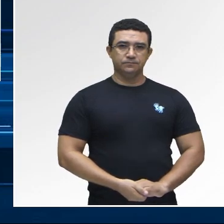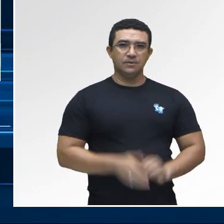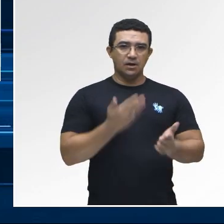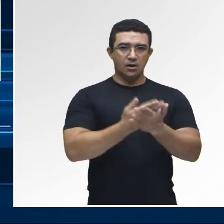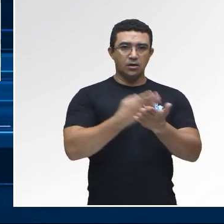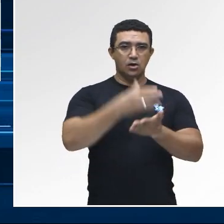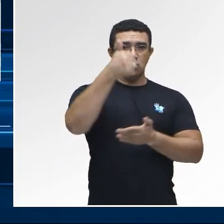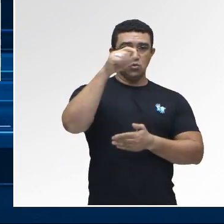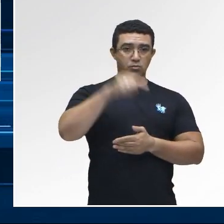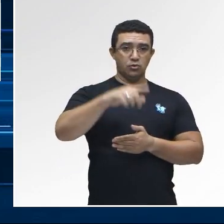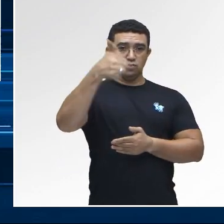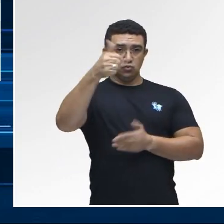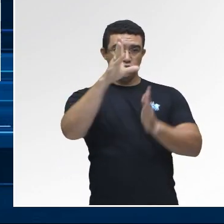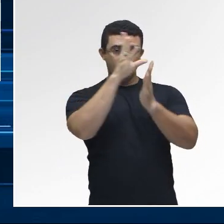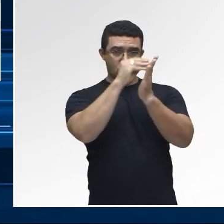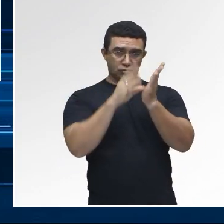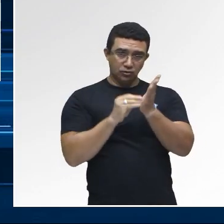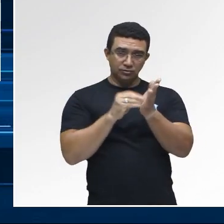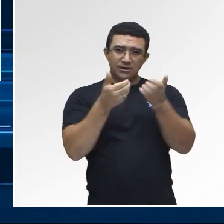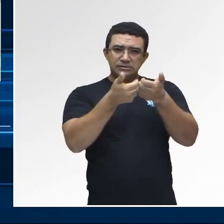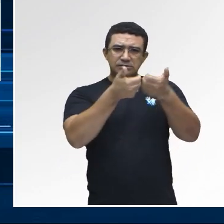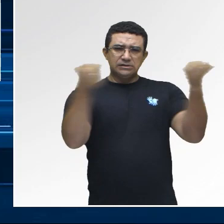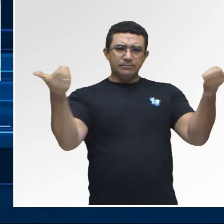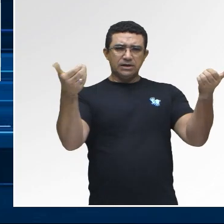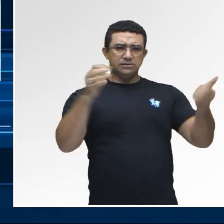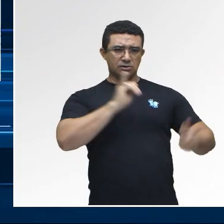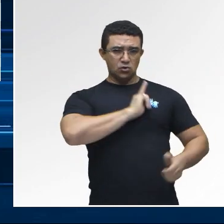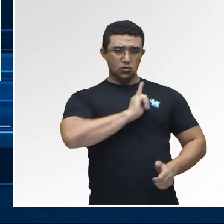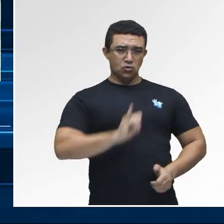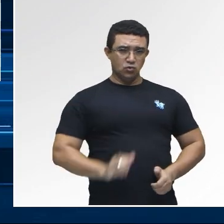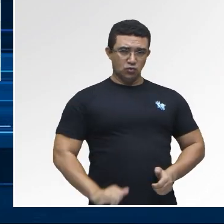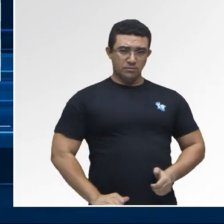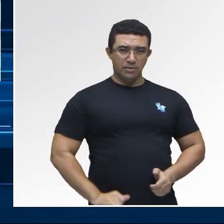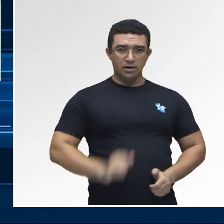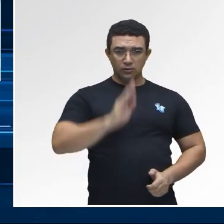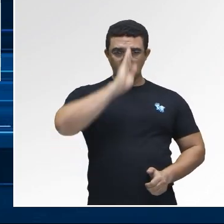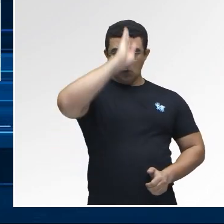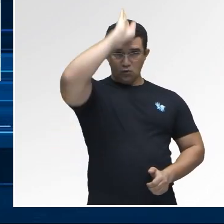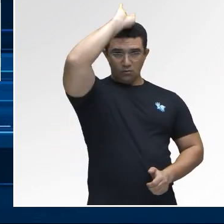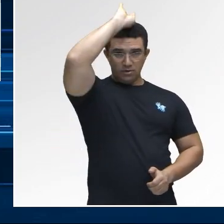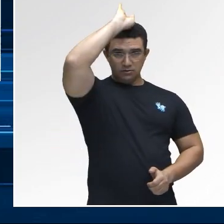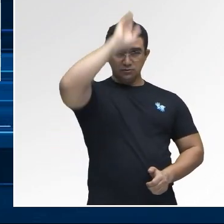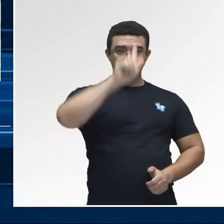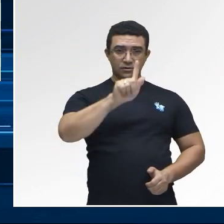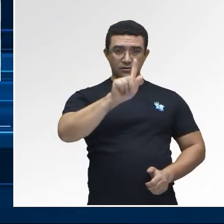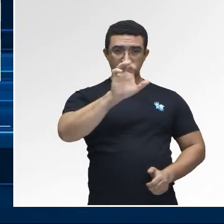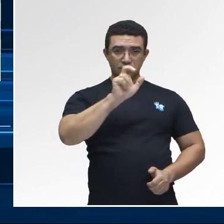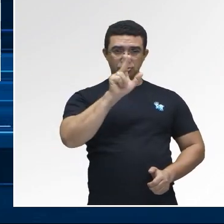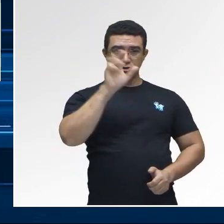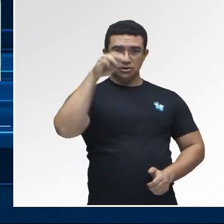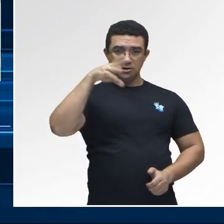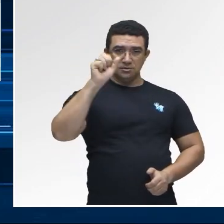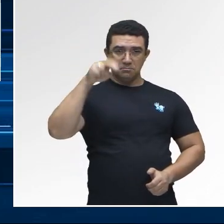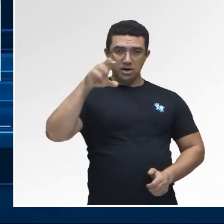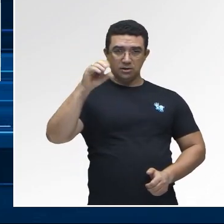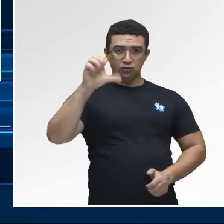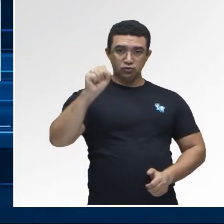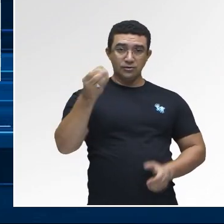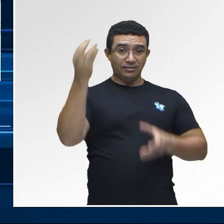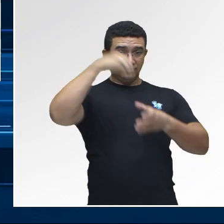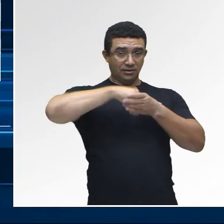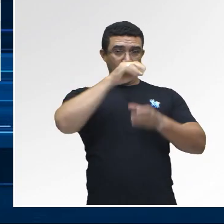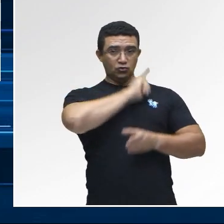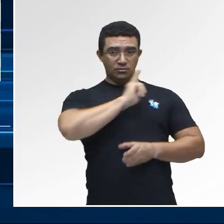Aula 1.1 Conteúdos. A desagregação do Império Romano. Germanos no